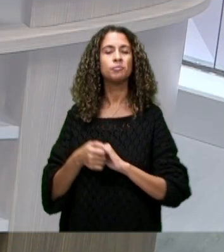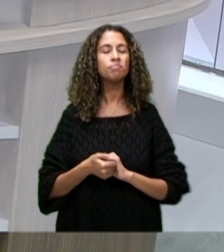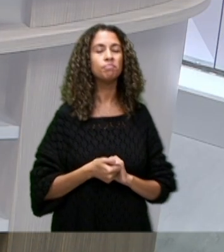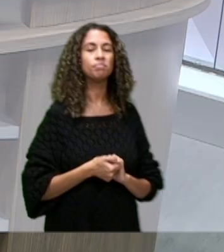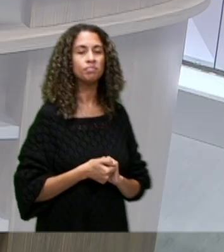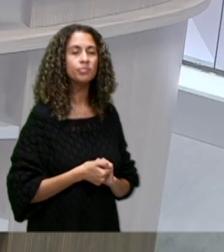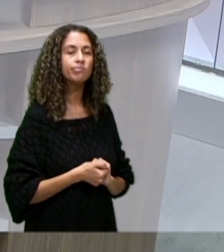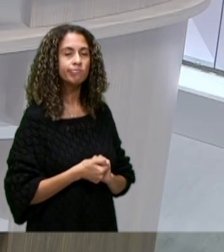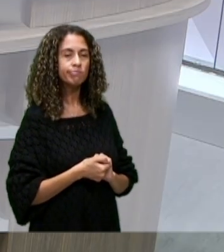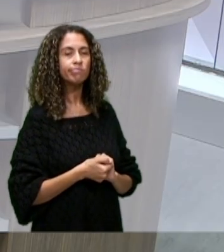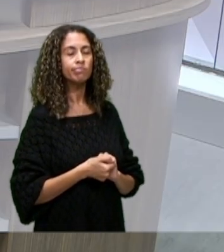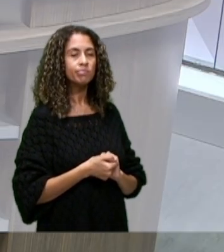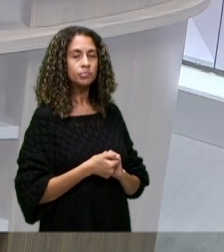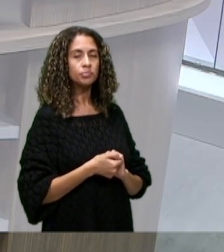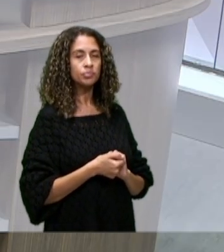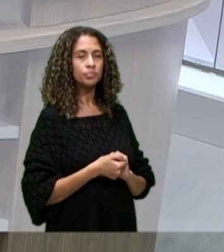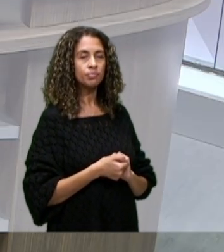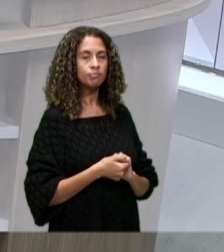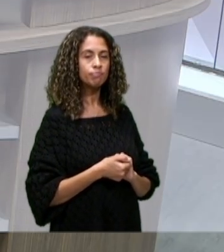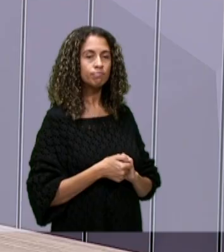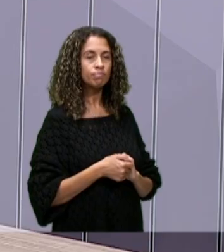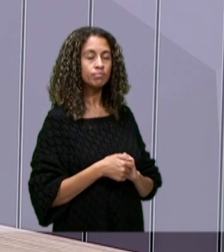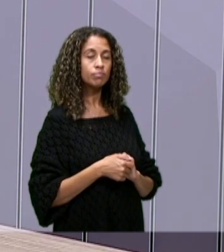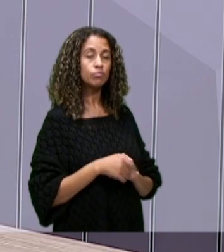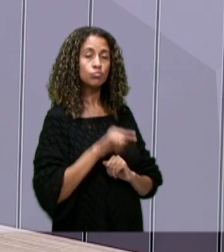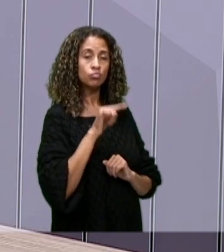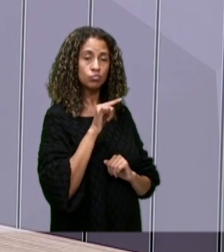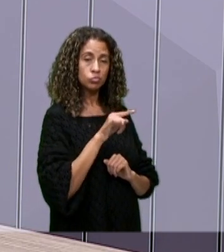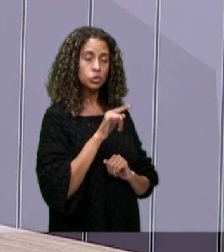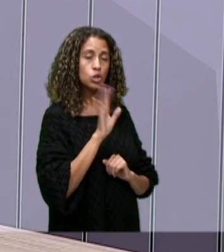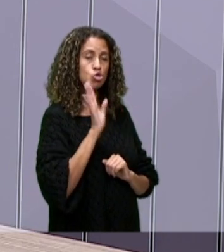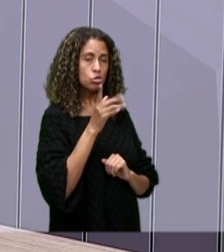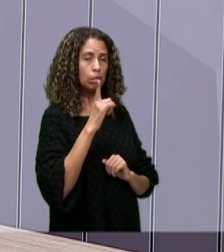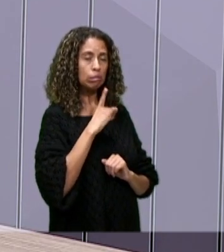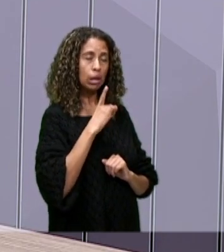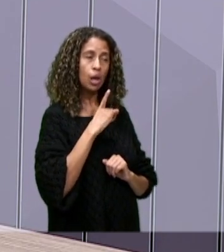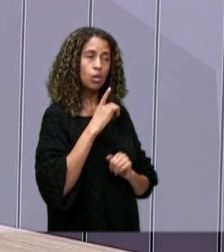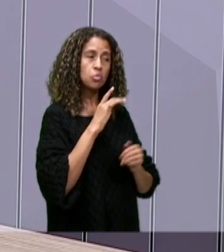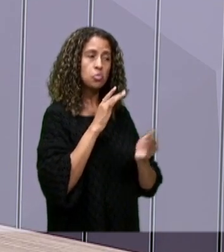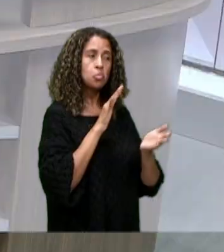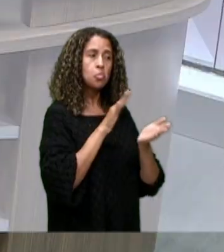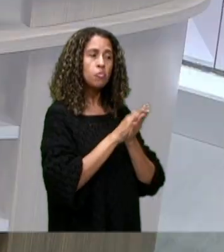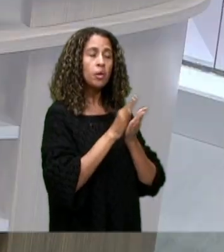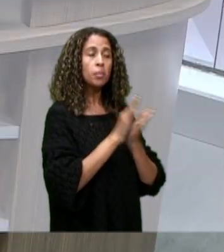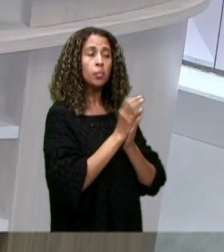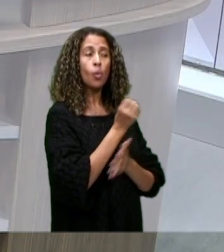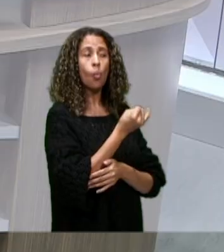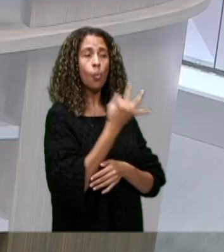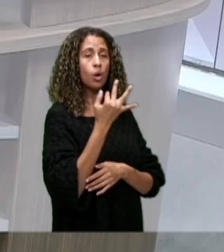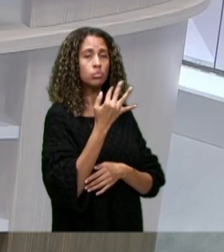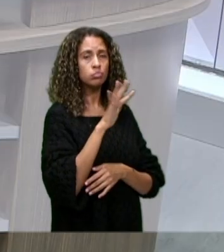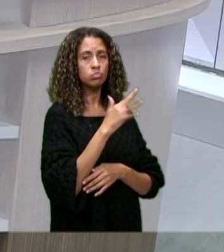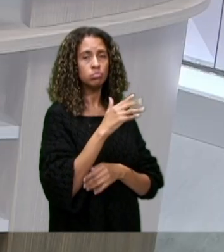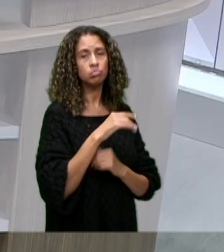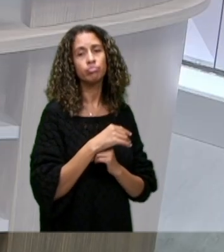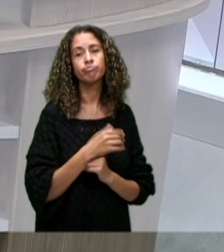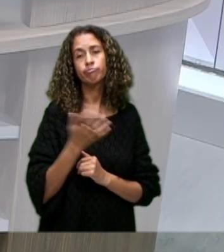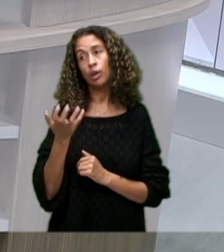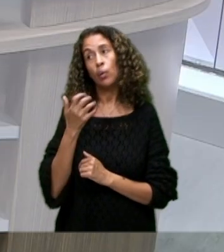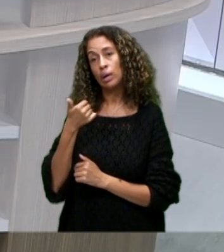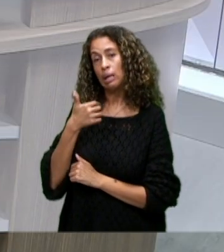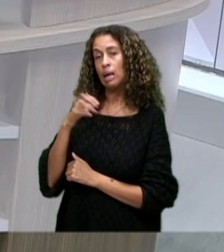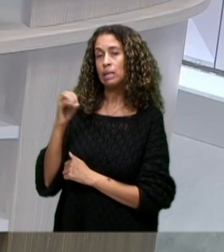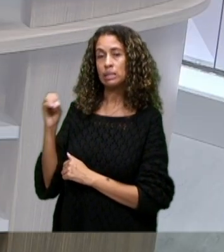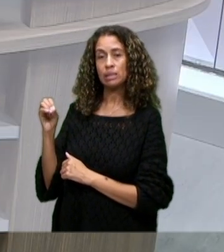E tu tem, assim, já uma tiragem média na cabeça? Eu queria imprimir 100,